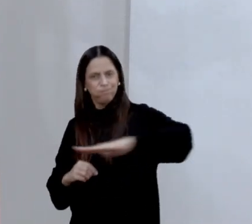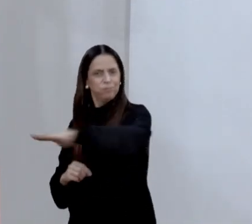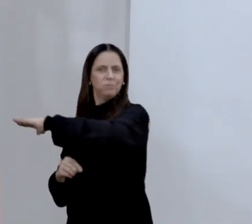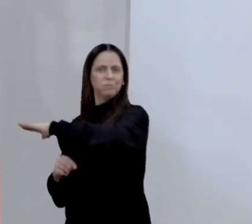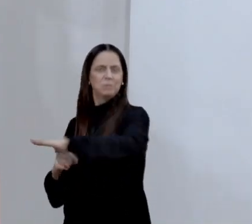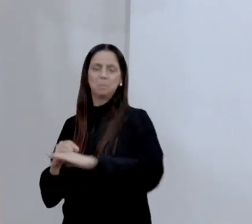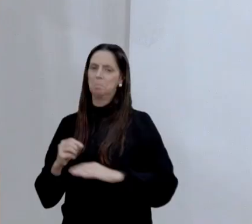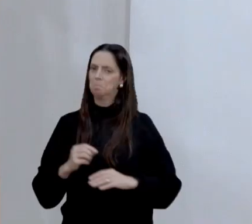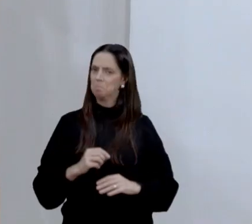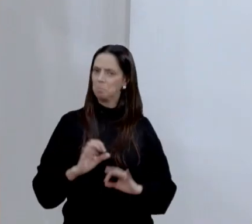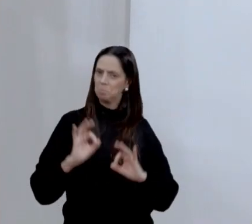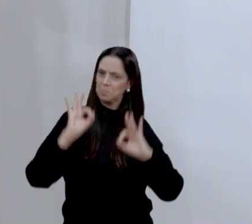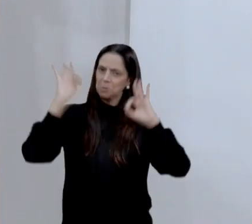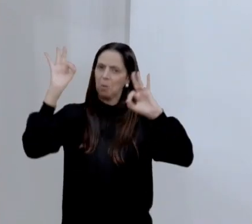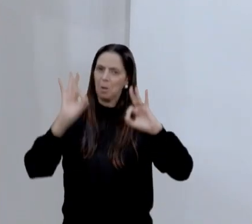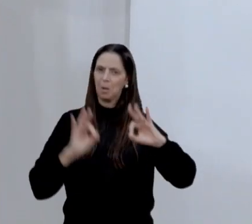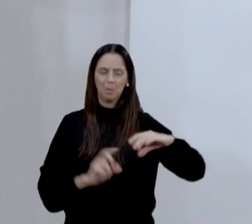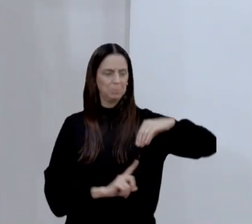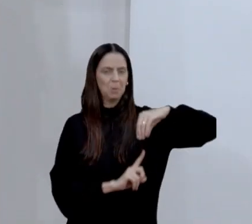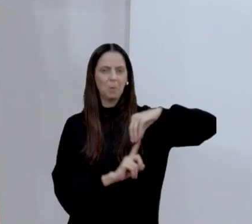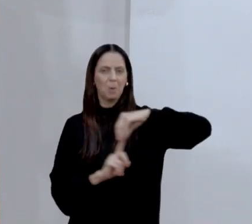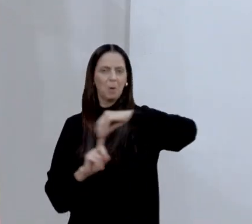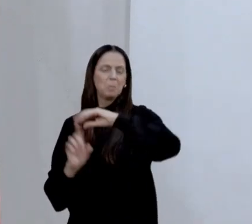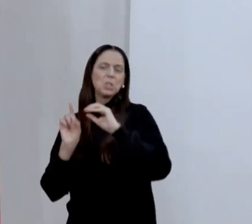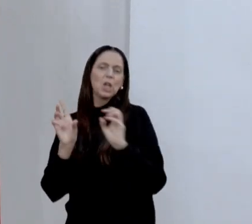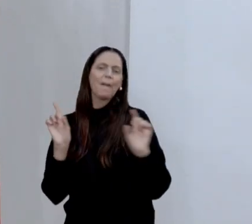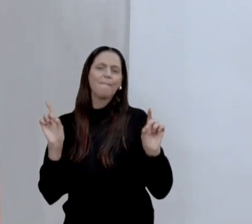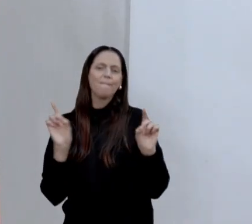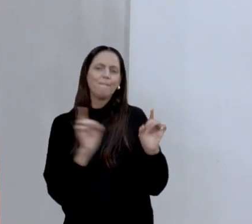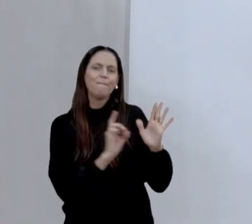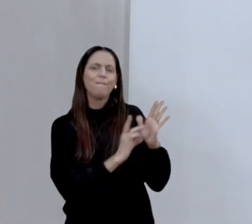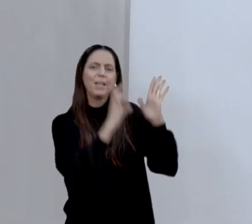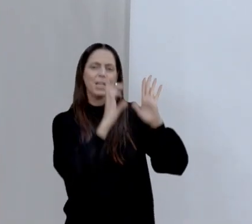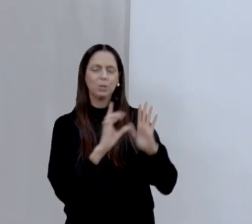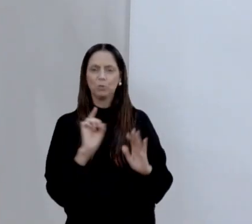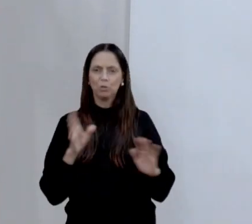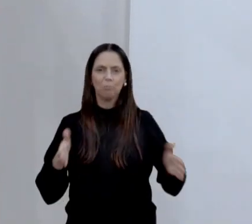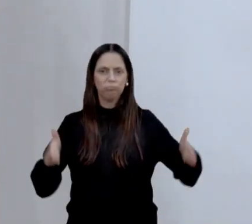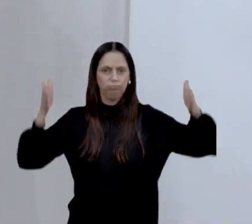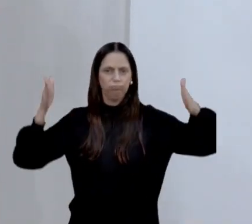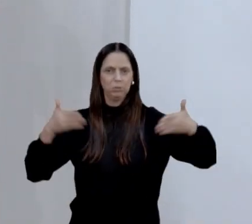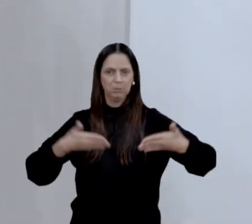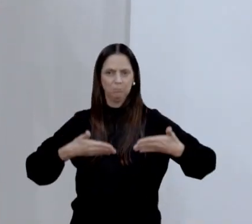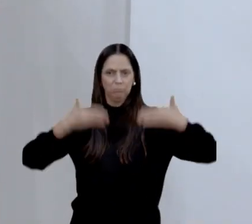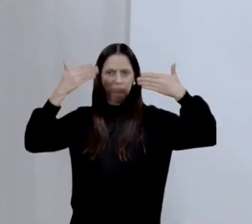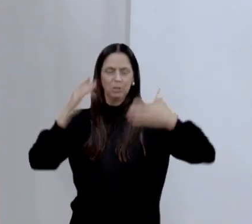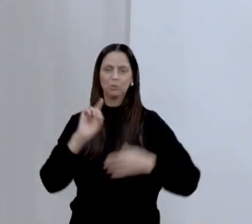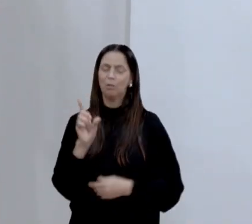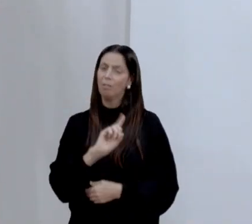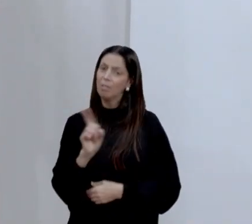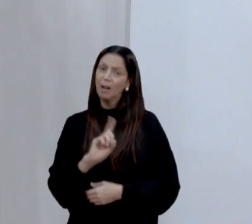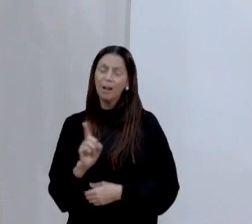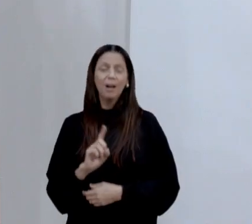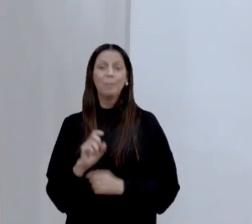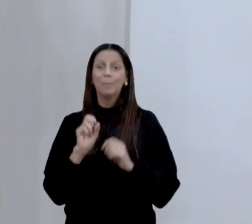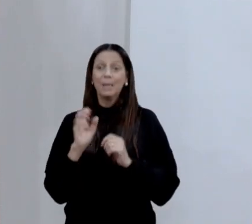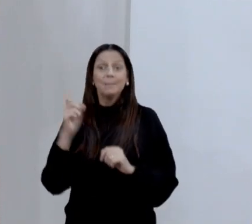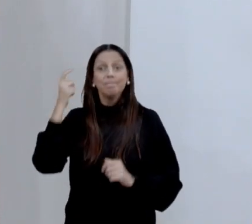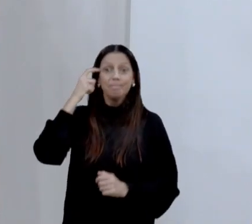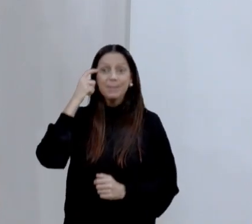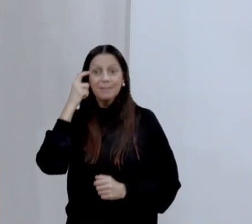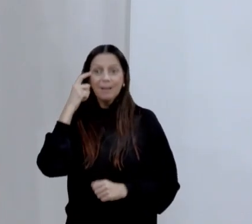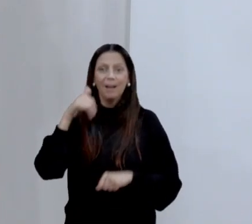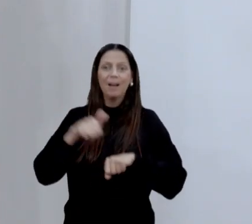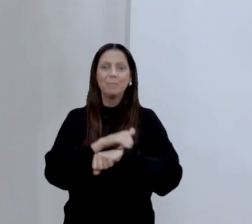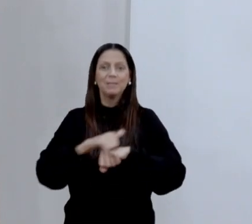estou falando de colocar só um abrigo de ônibus com vidrinho ali, como a gente tem em alguns locais da nossa cidade, que infelizmente são depredados com frequência, né?